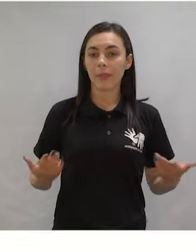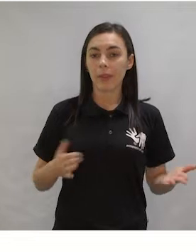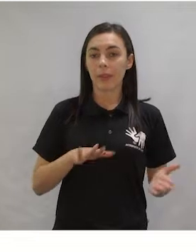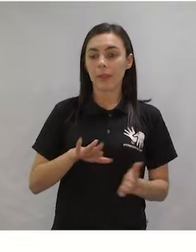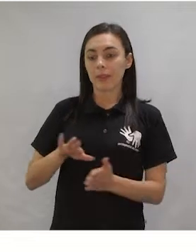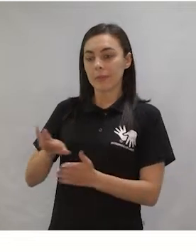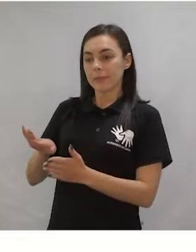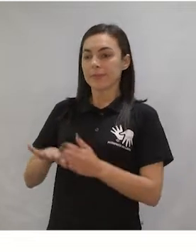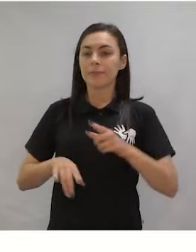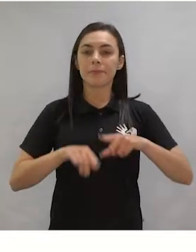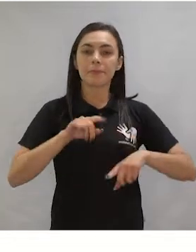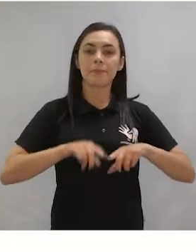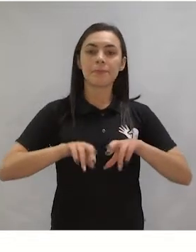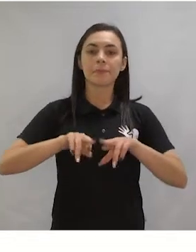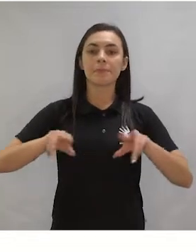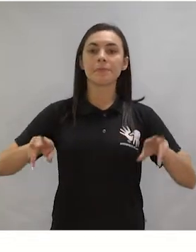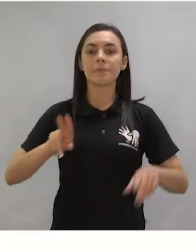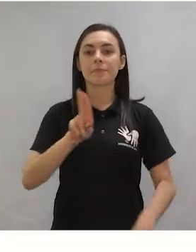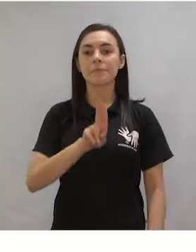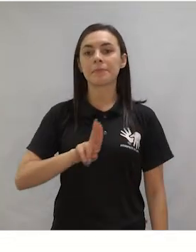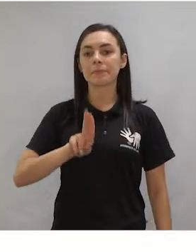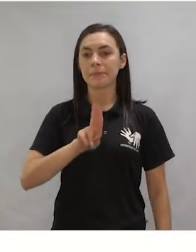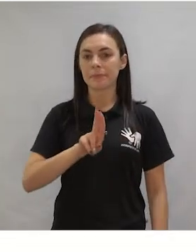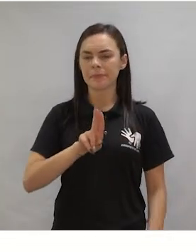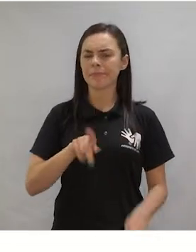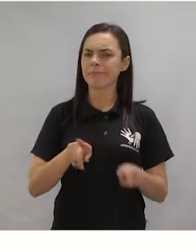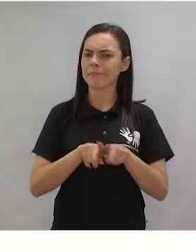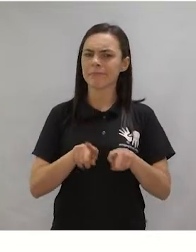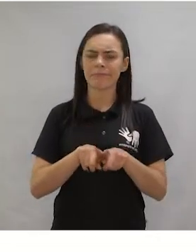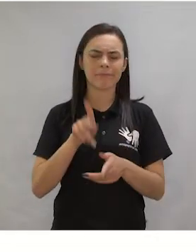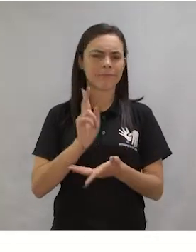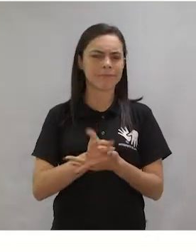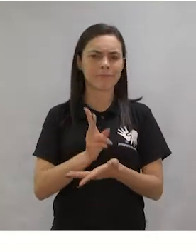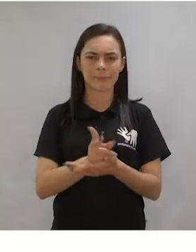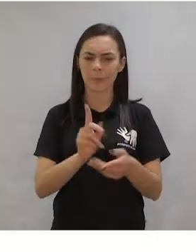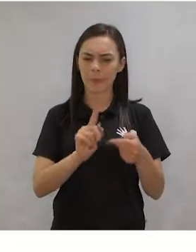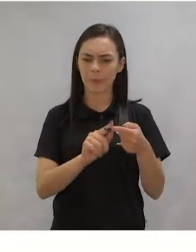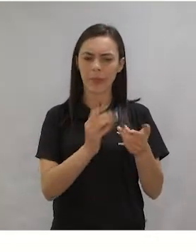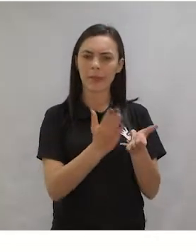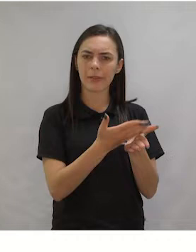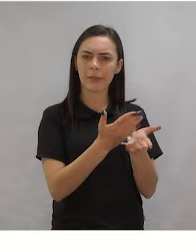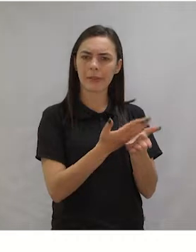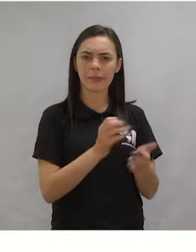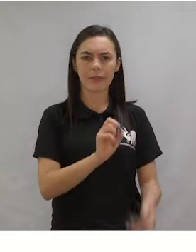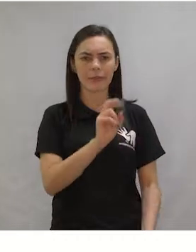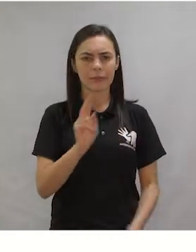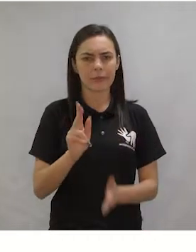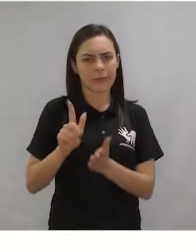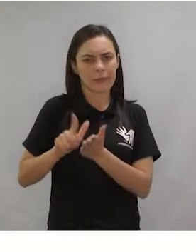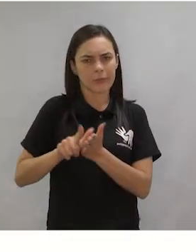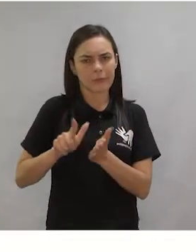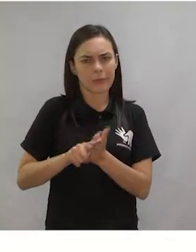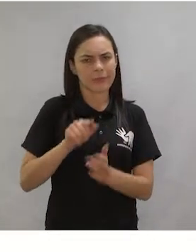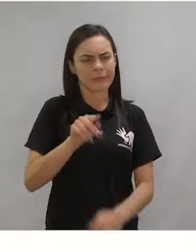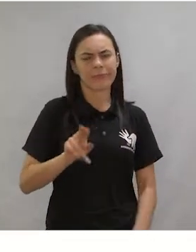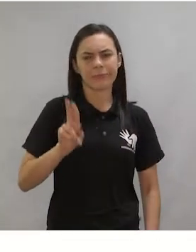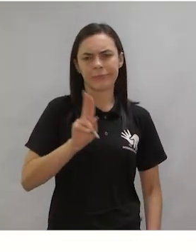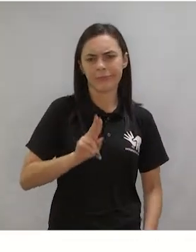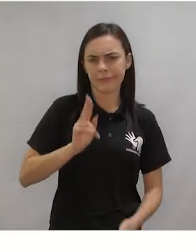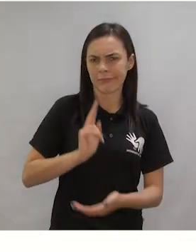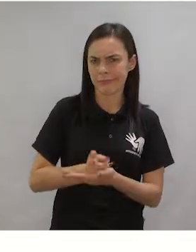quais são os materiais que nós vamos utilizar? São os mesmos de sempre, olhem lá. Caderno ou folha que vocês já